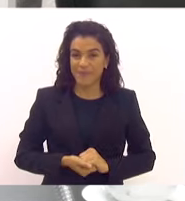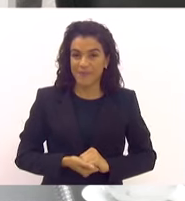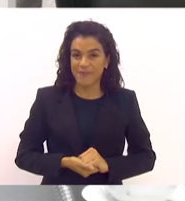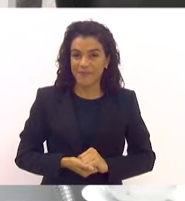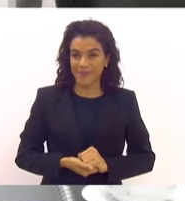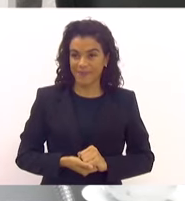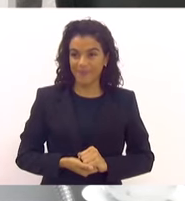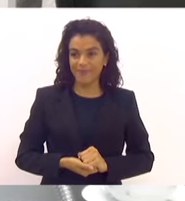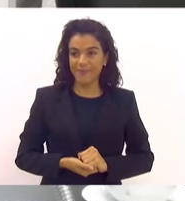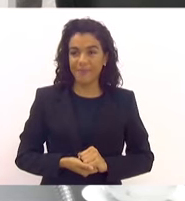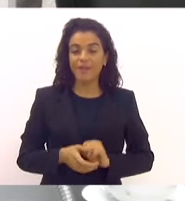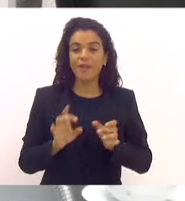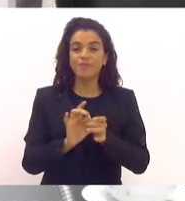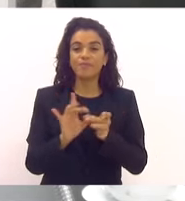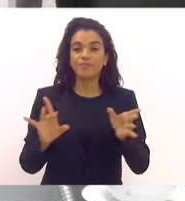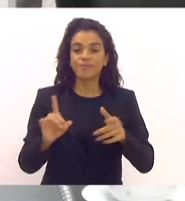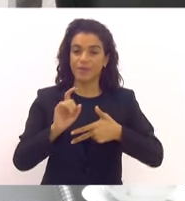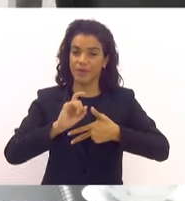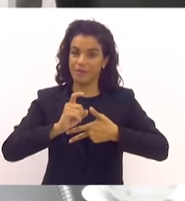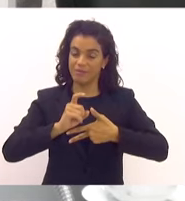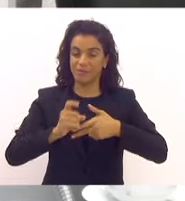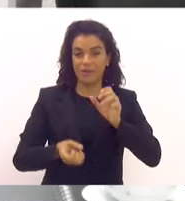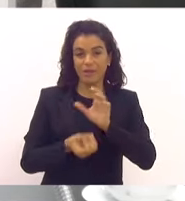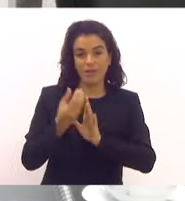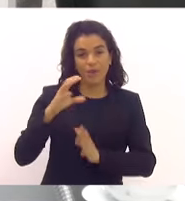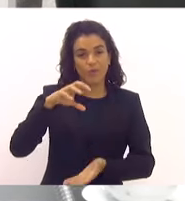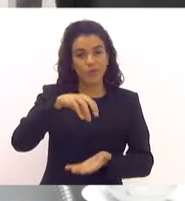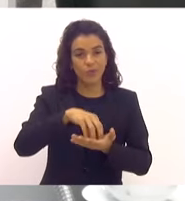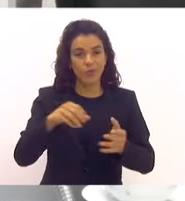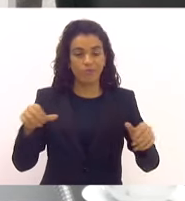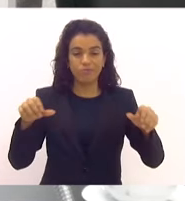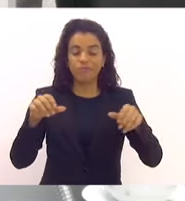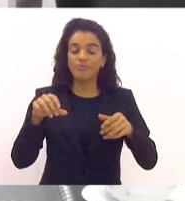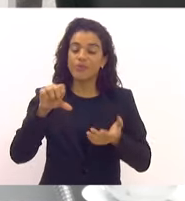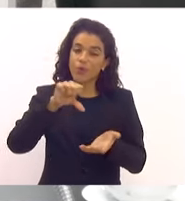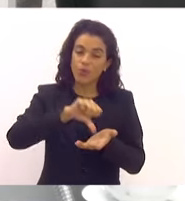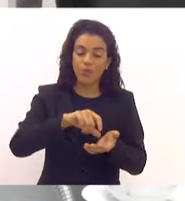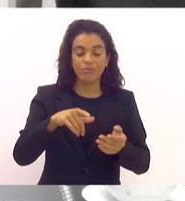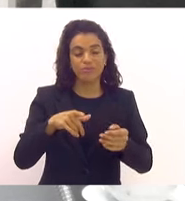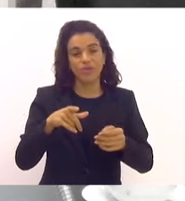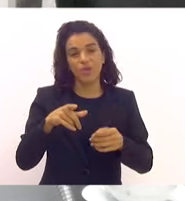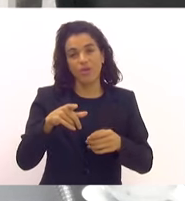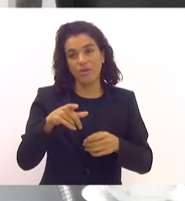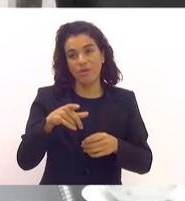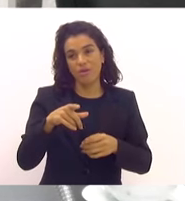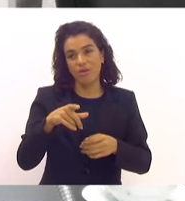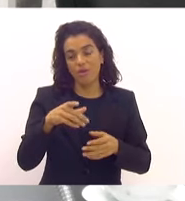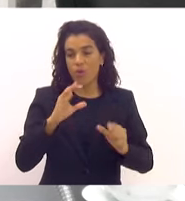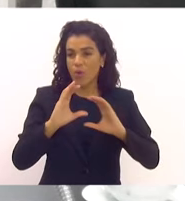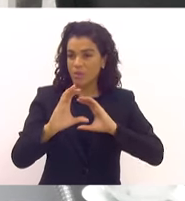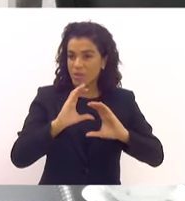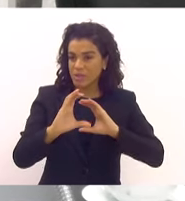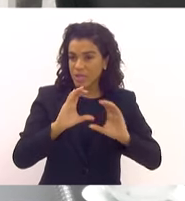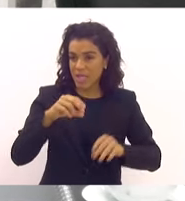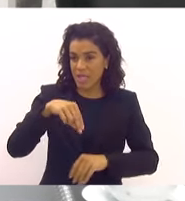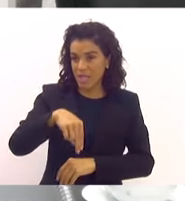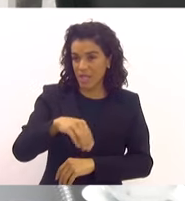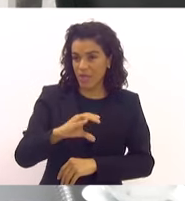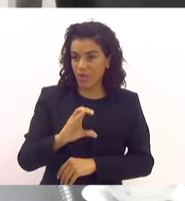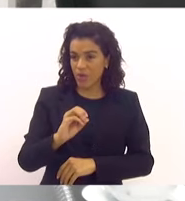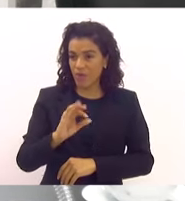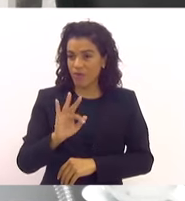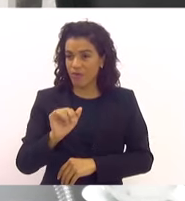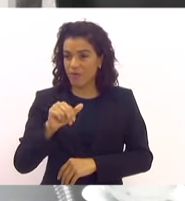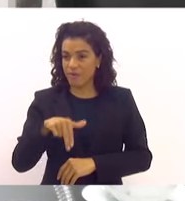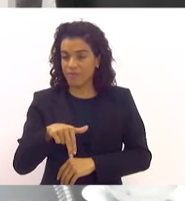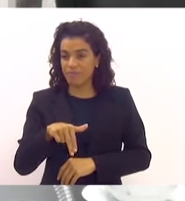Serafini, que autoriza o Poder Executivo a criar o Núcleo de Comunicação aos Familiares de Vítimas Fatais, NCOFAN.